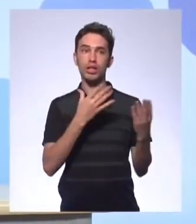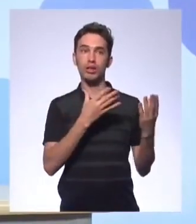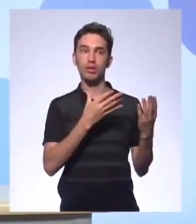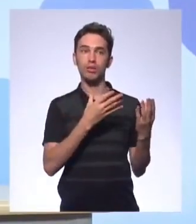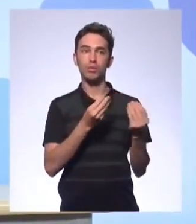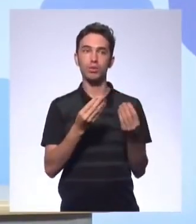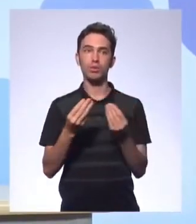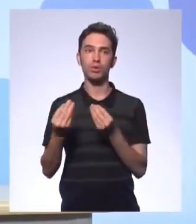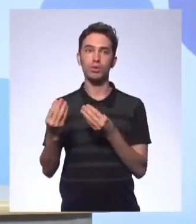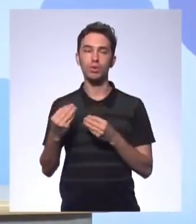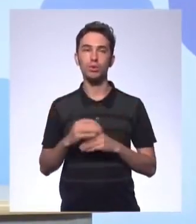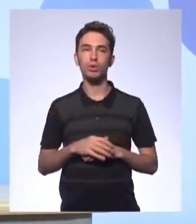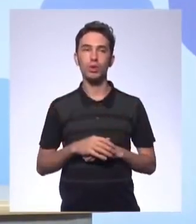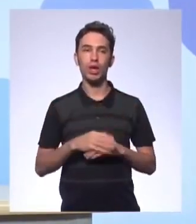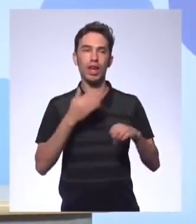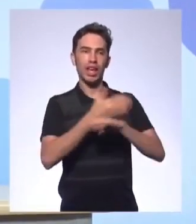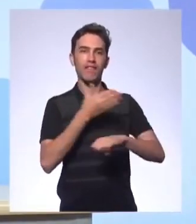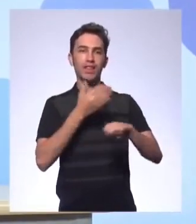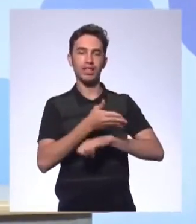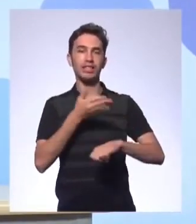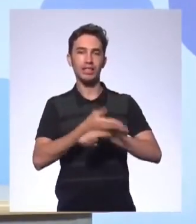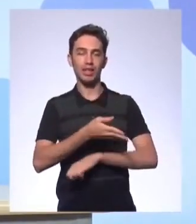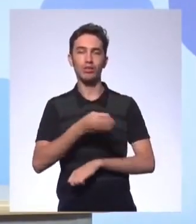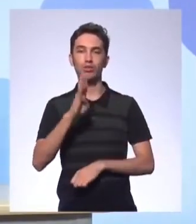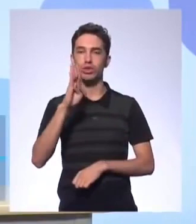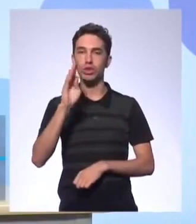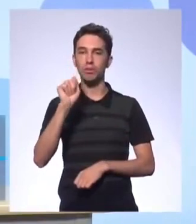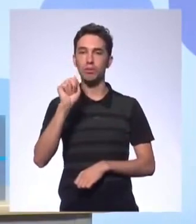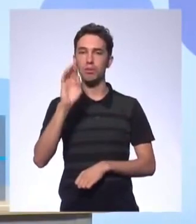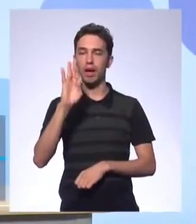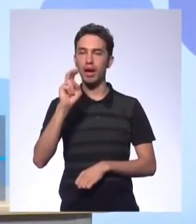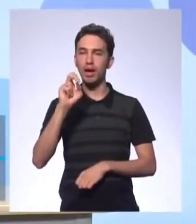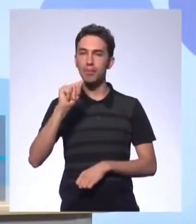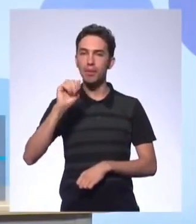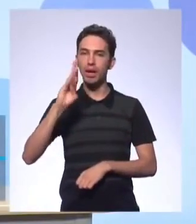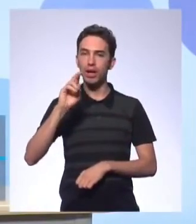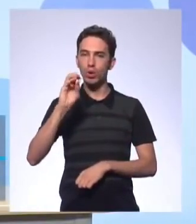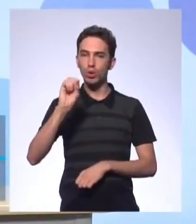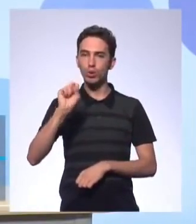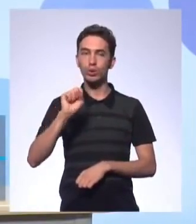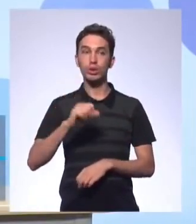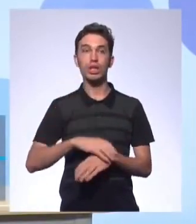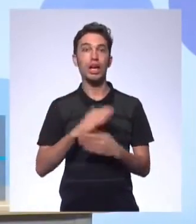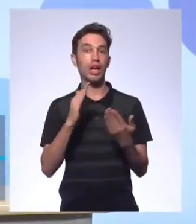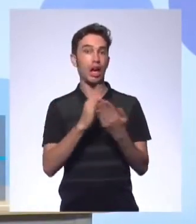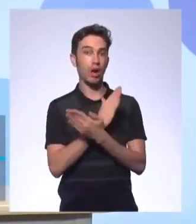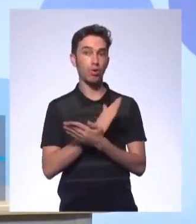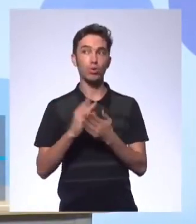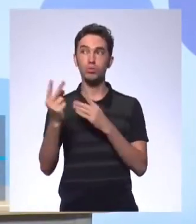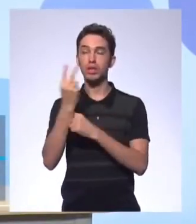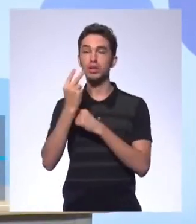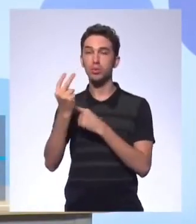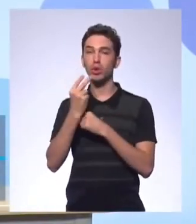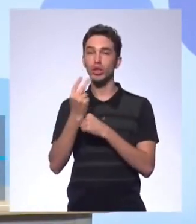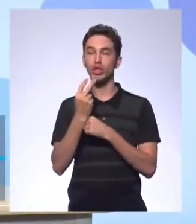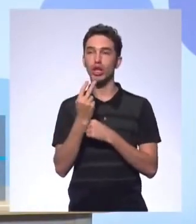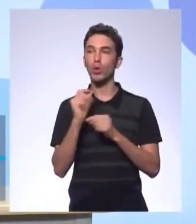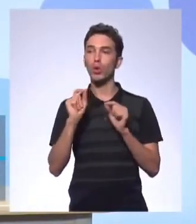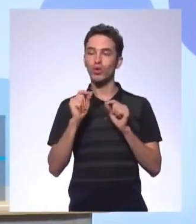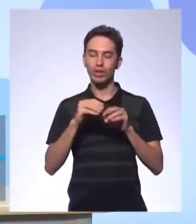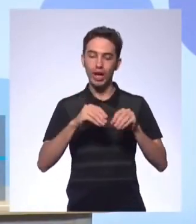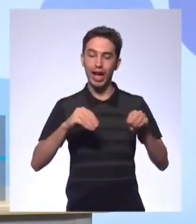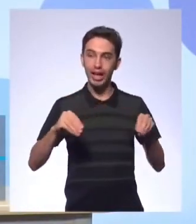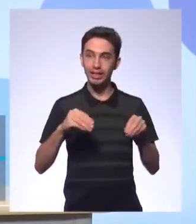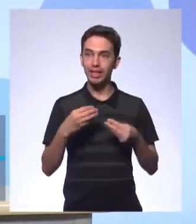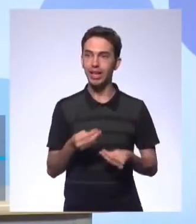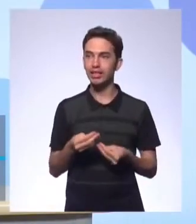muitos. Teve invasão de bárbaros, né? Isso. E aí, para algumas pessoas se protegerem, eles doavam essas